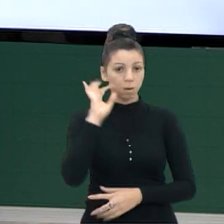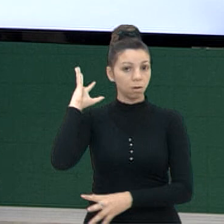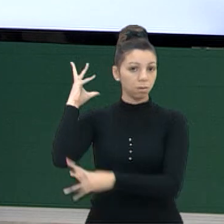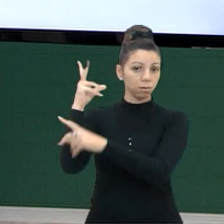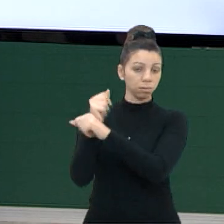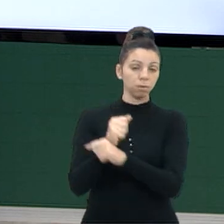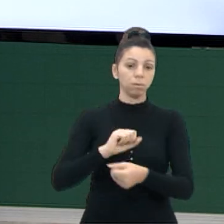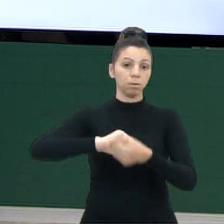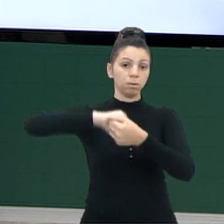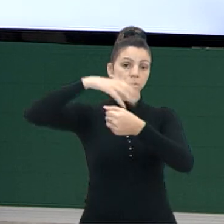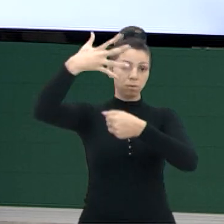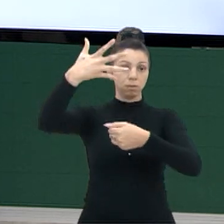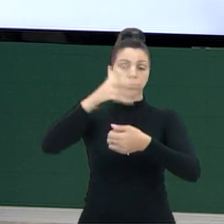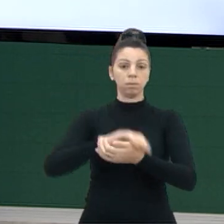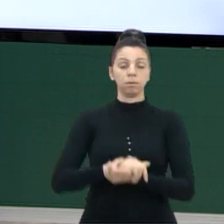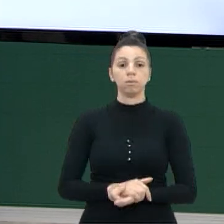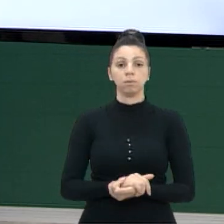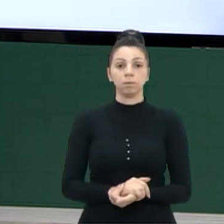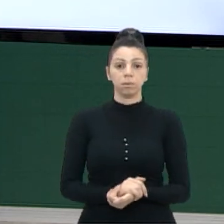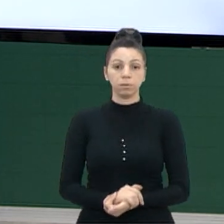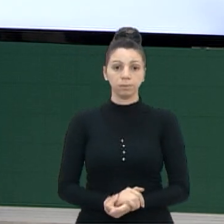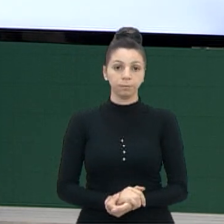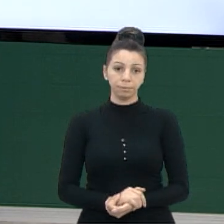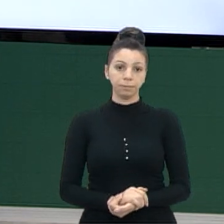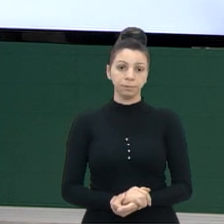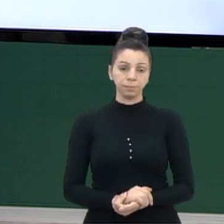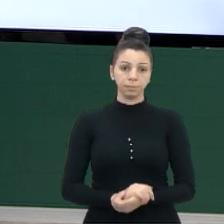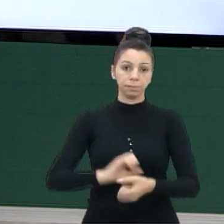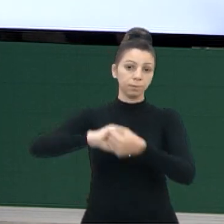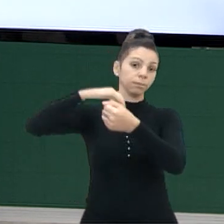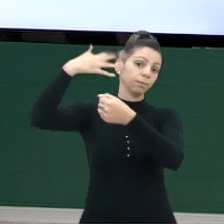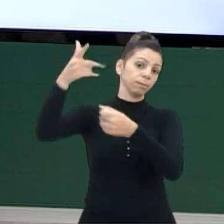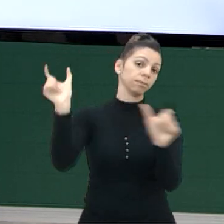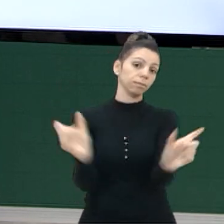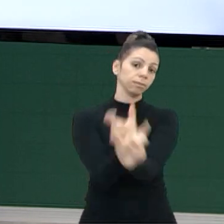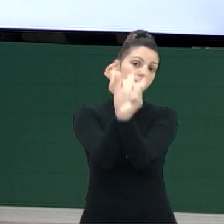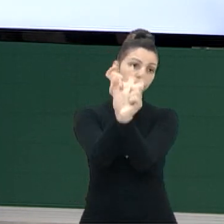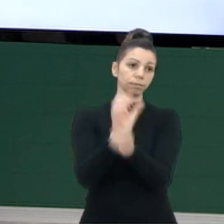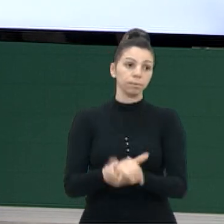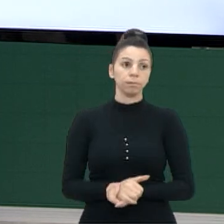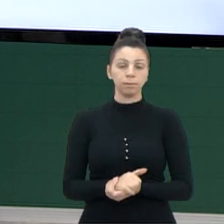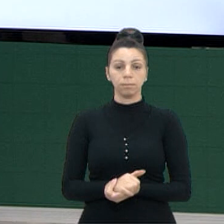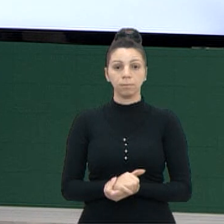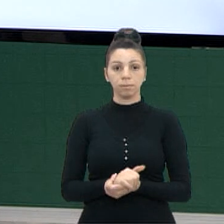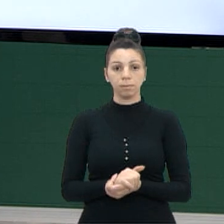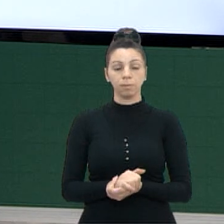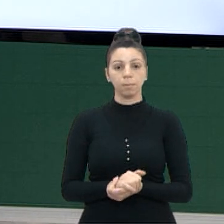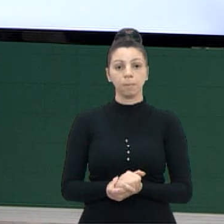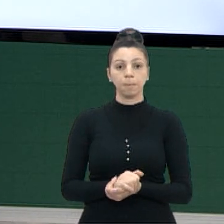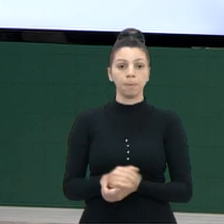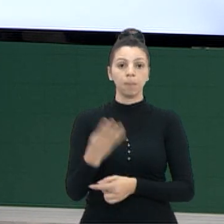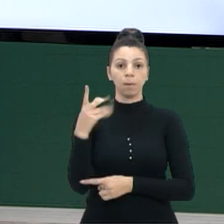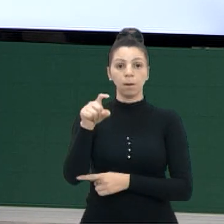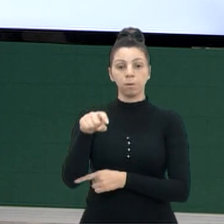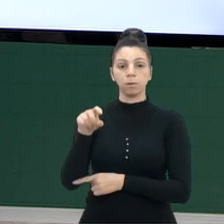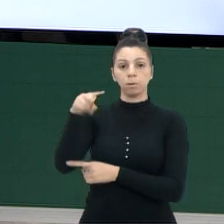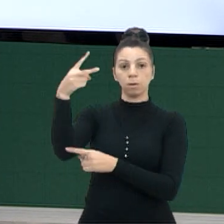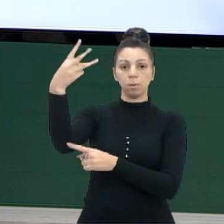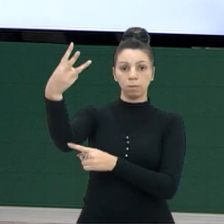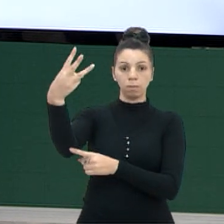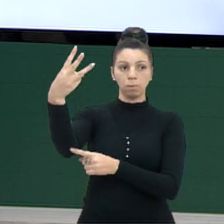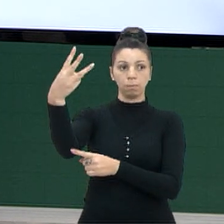sobre potência que nós acabamos de iniciar. Potência de monômios. Vamos efetuar 4x ao cubo elevado ao